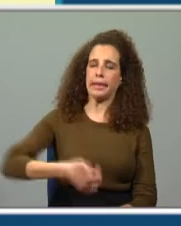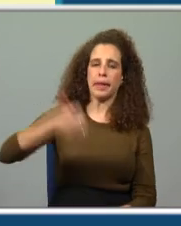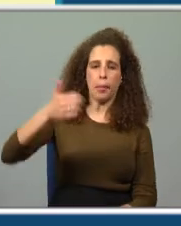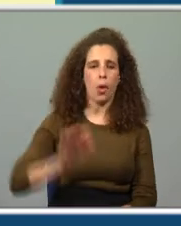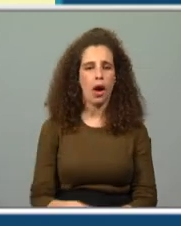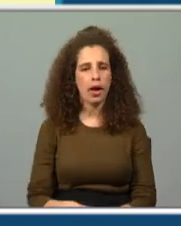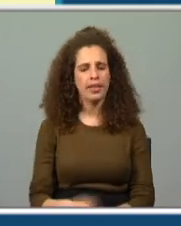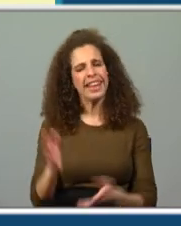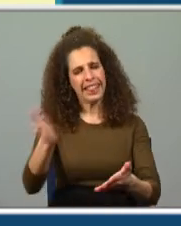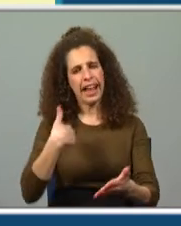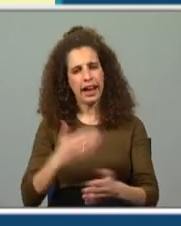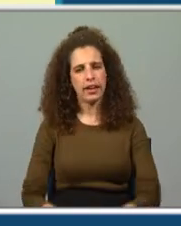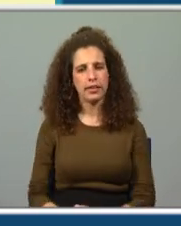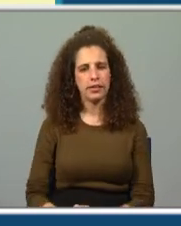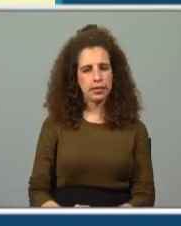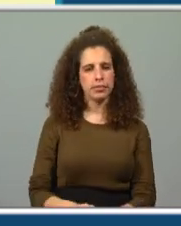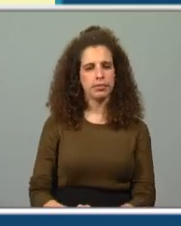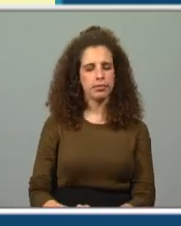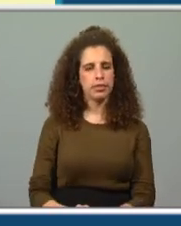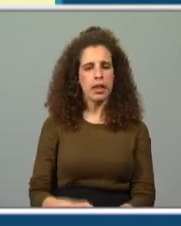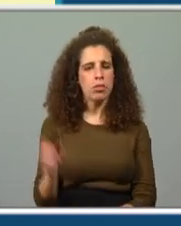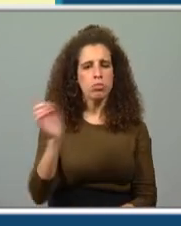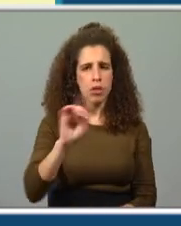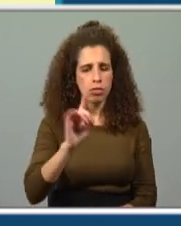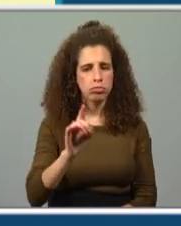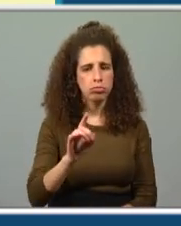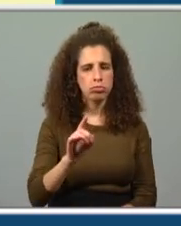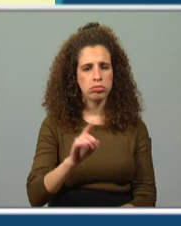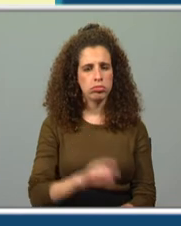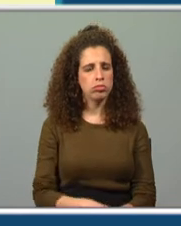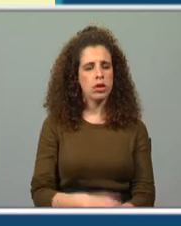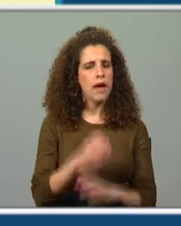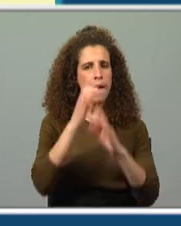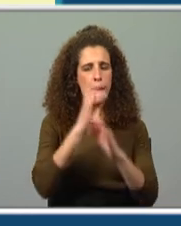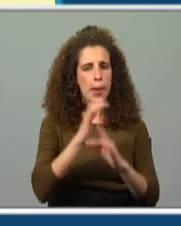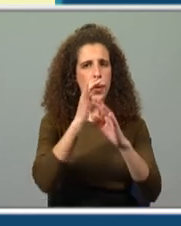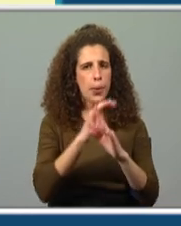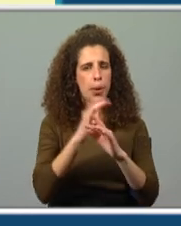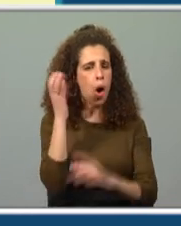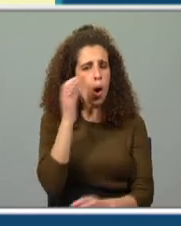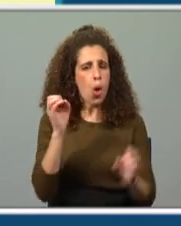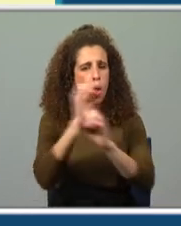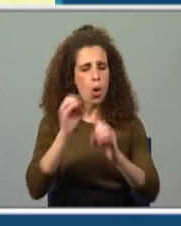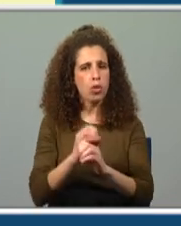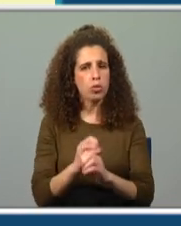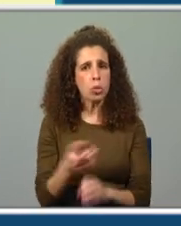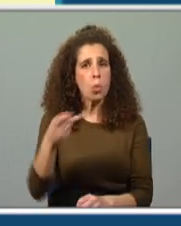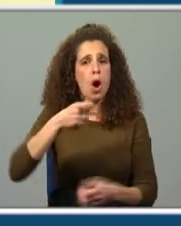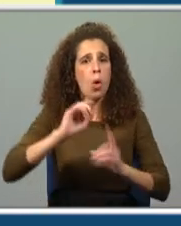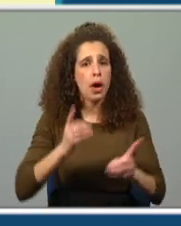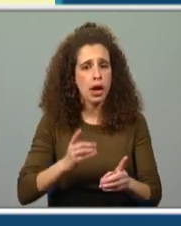boa. Dá-me cá. Pois não, realmente a flauta não toca. O que lhe terá